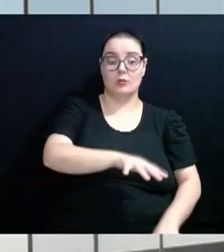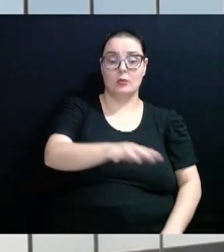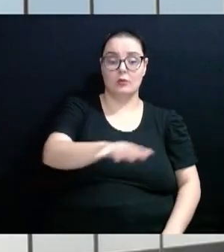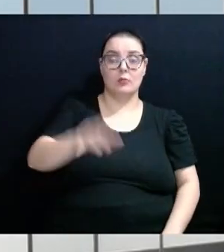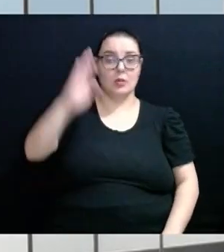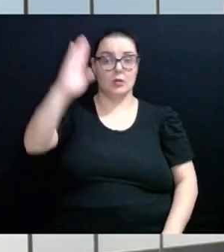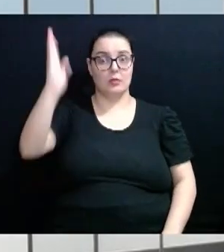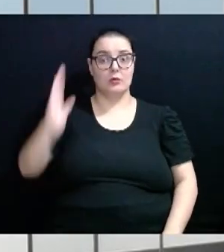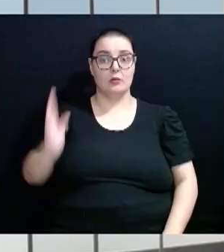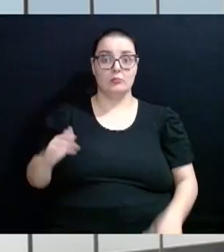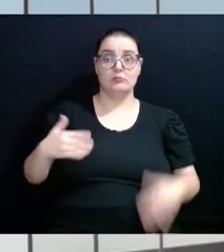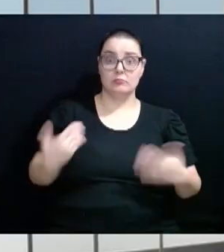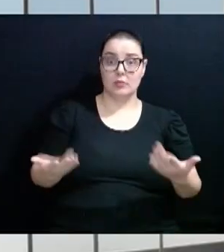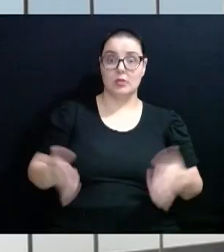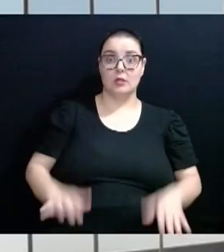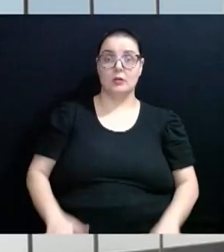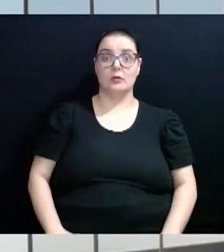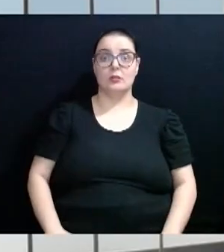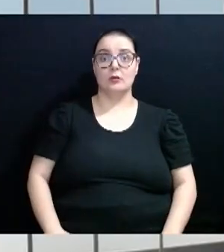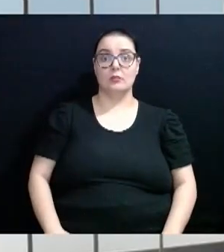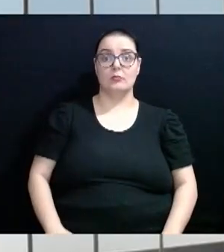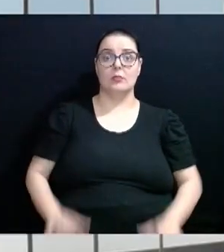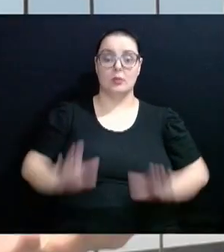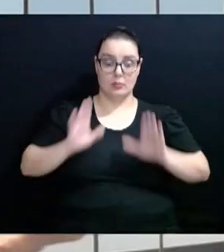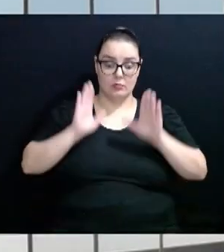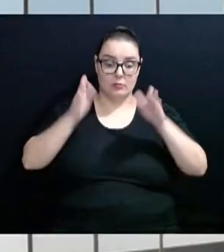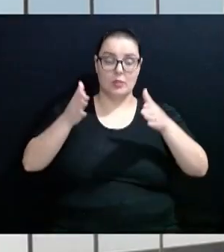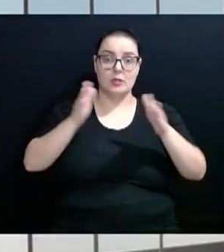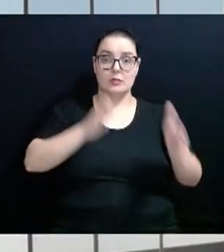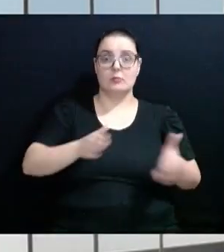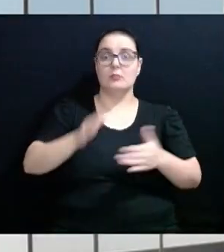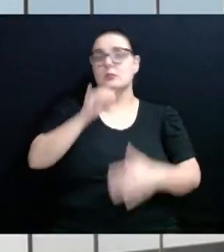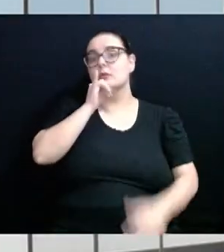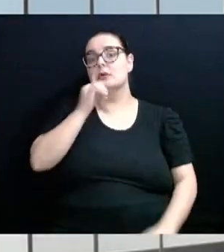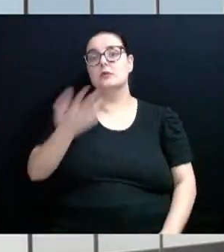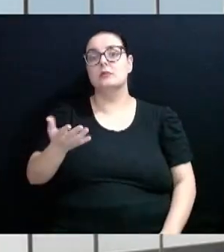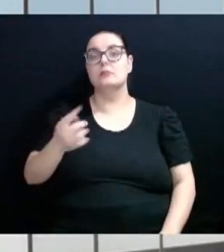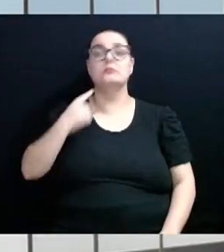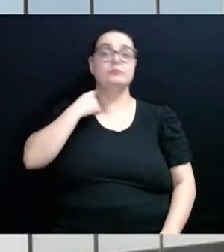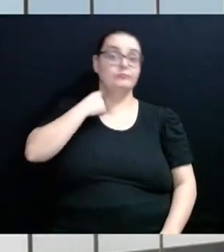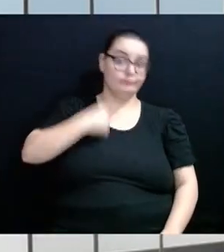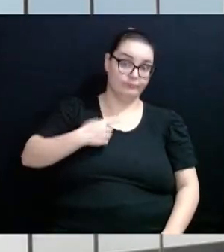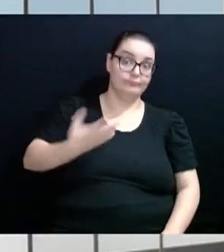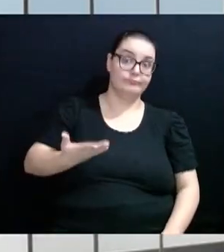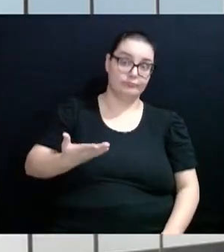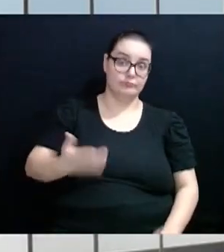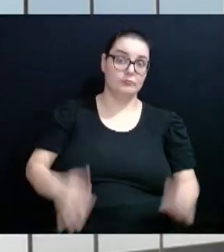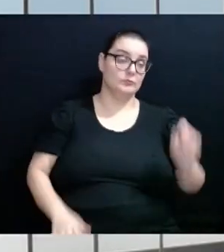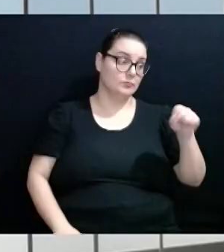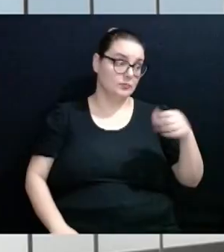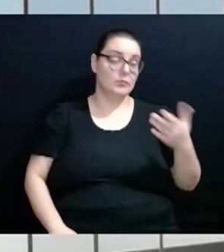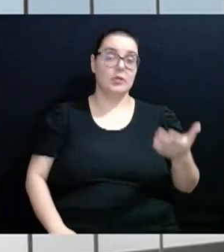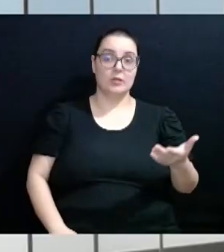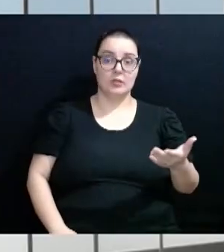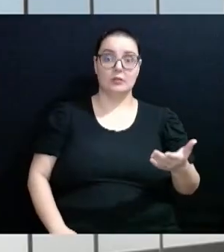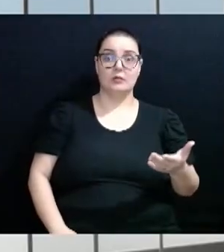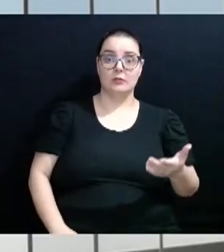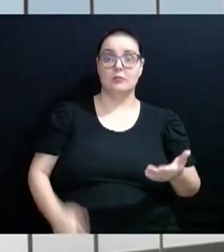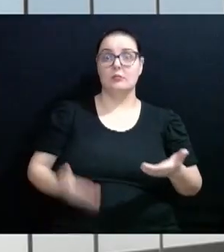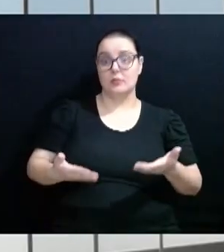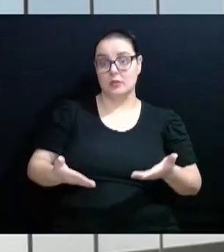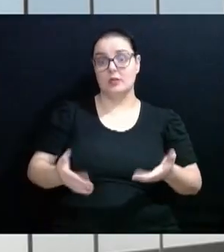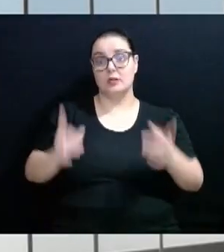está concentrada essa produção. Por exemplo, Minas Gerais, né, fica muito atingida porque é onde